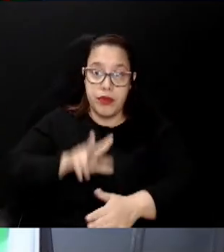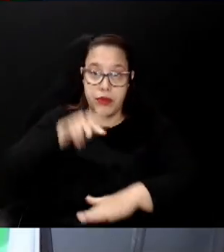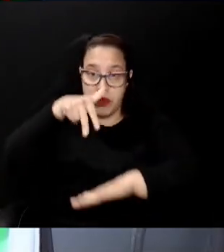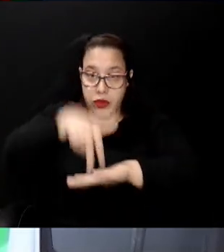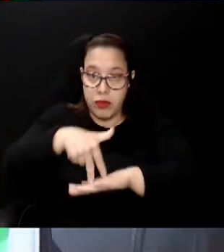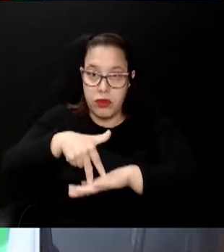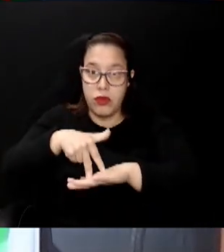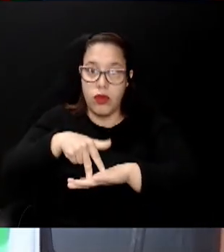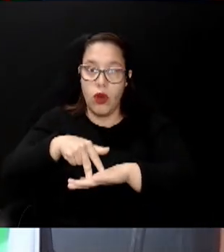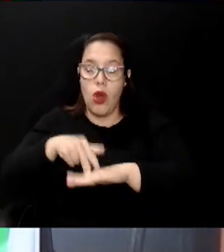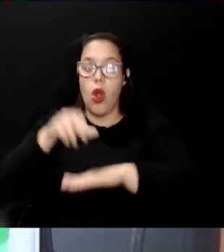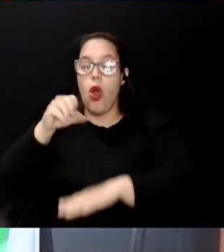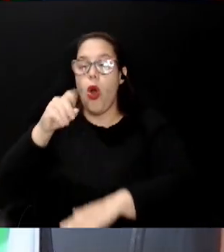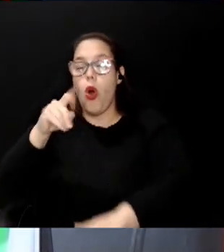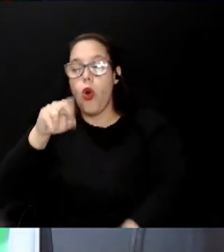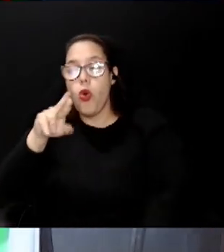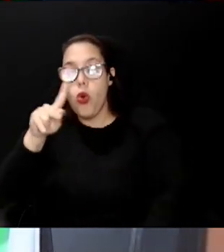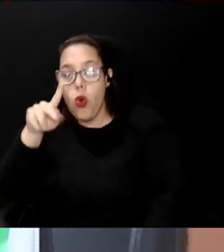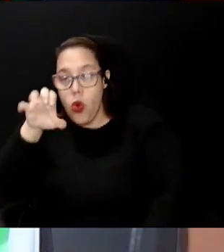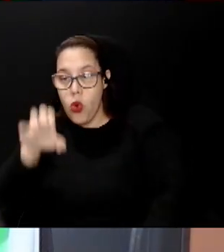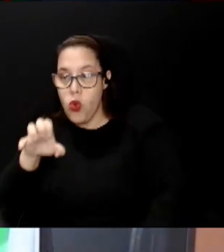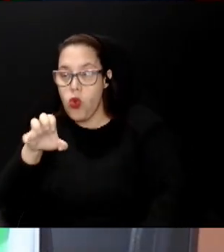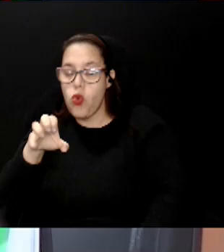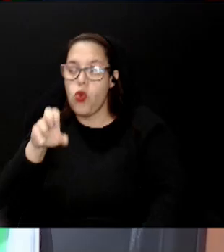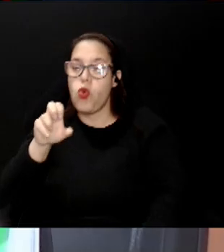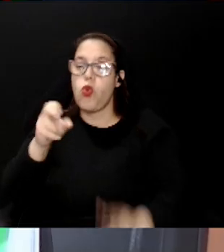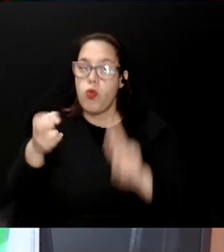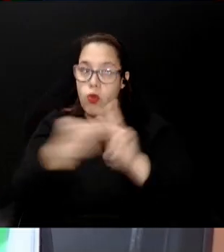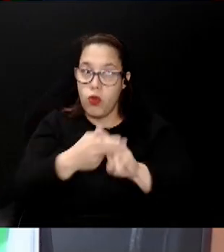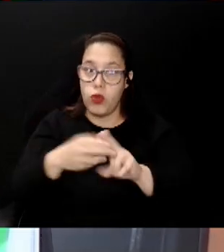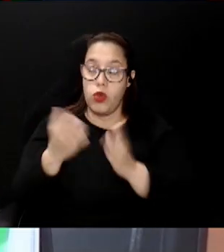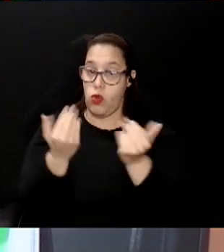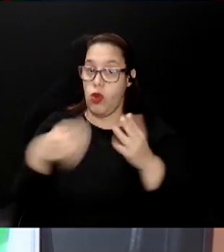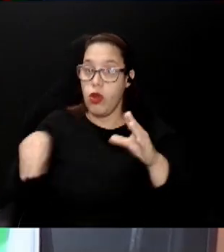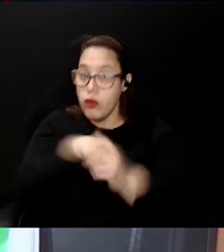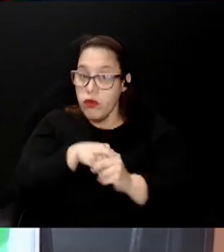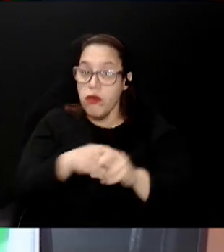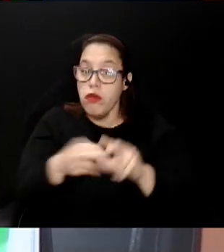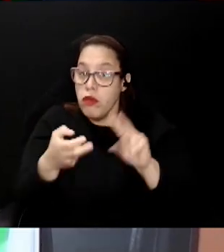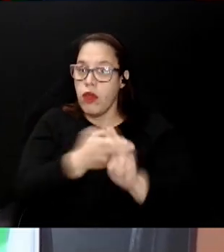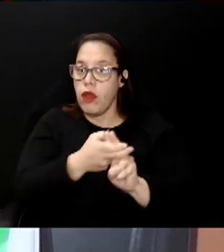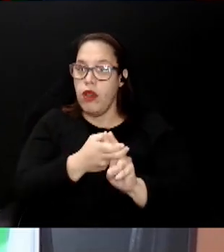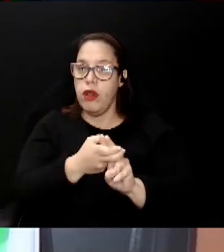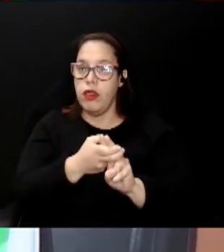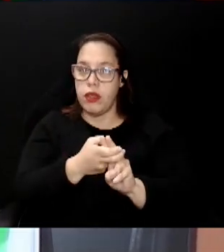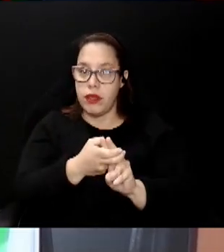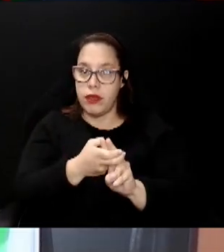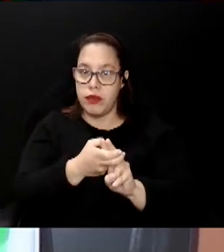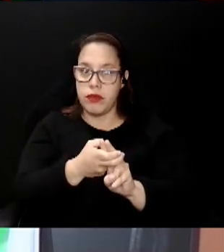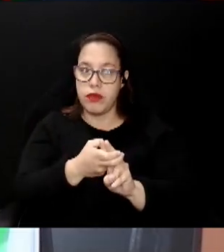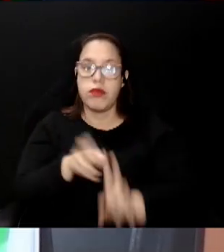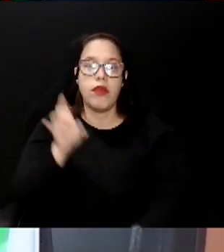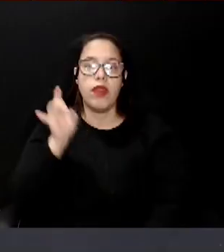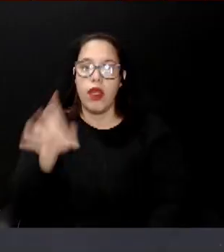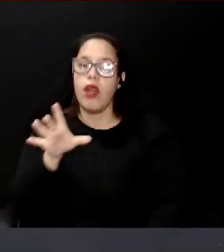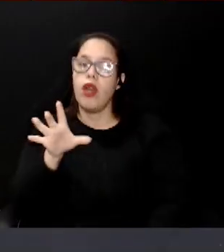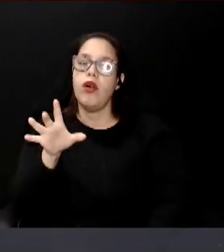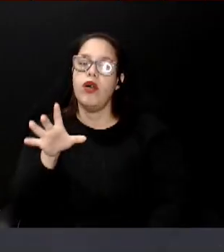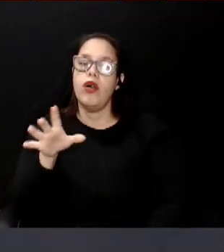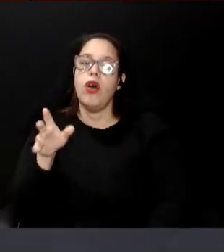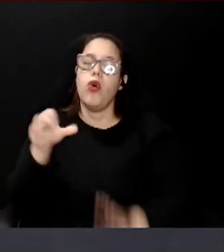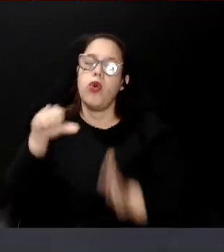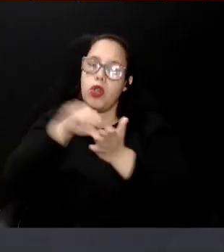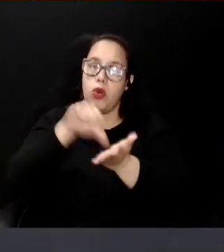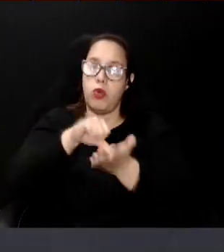estar dentro do SUS, né? E esse jovem dentro do SUS não é vir só no posto de saúde.